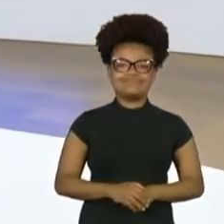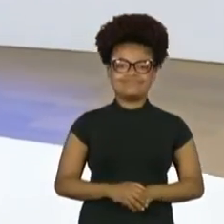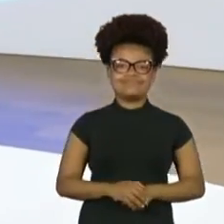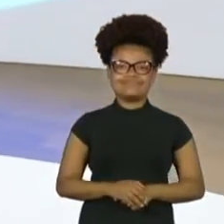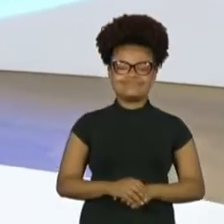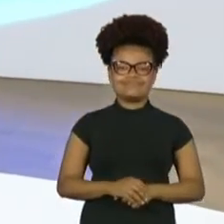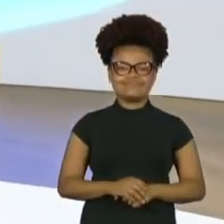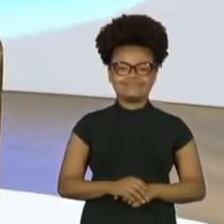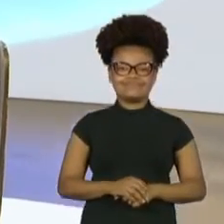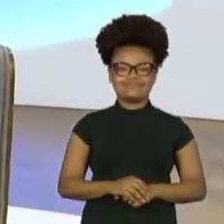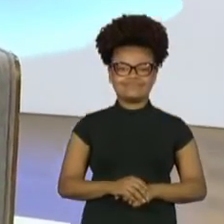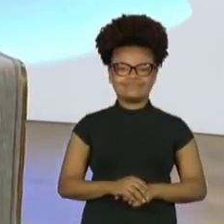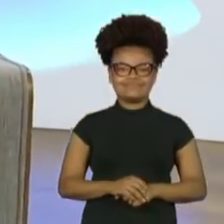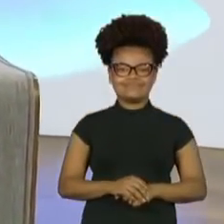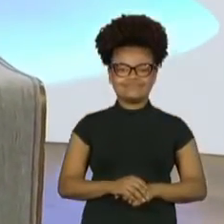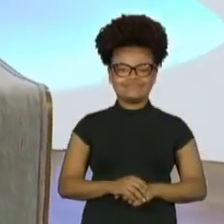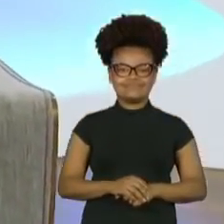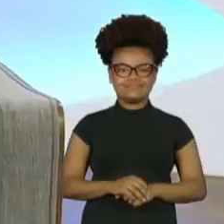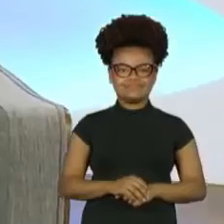Música